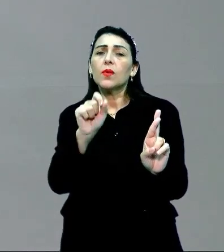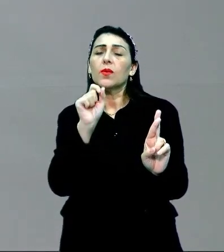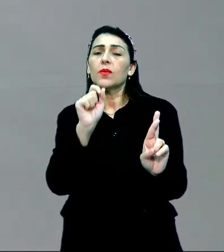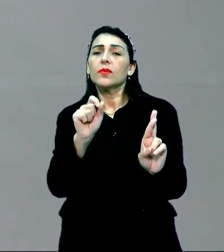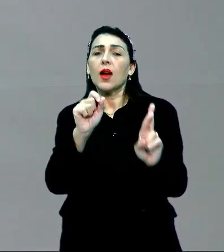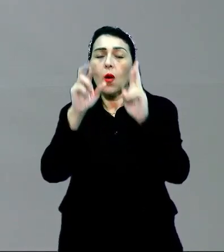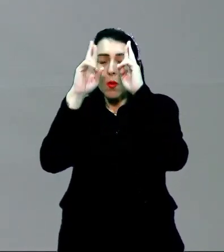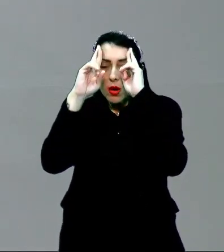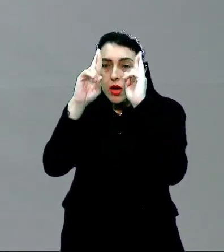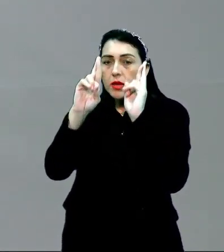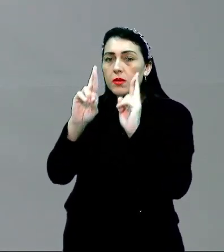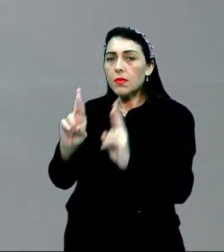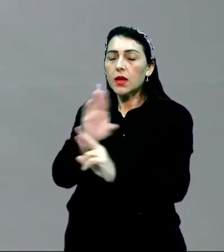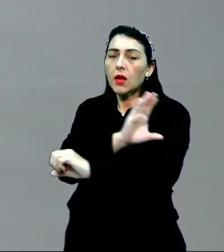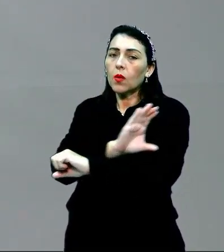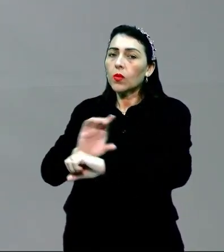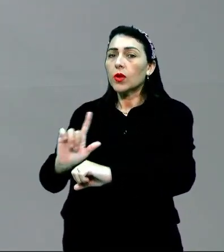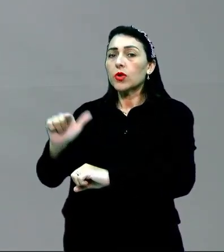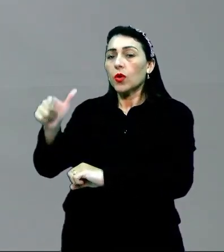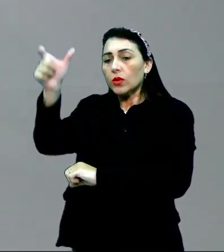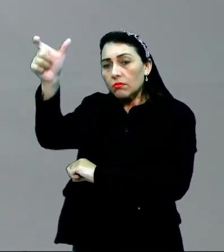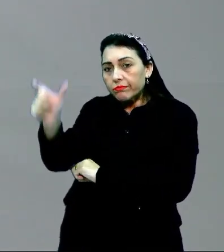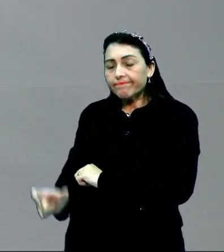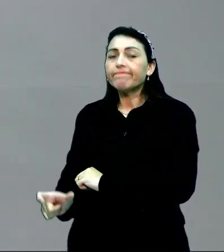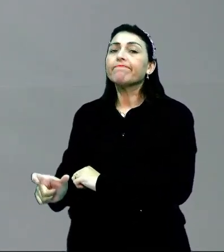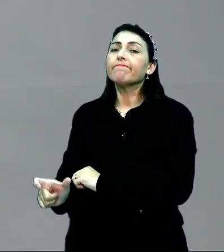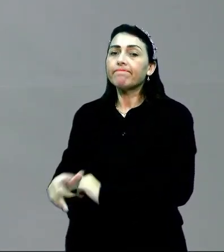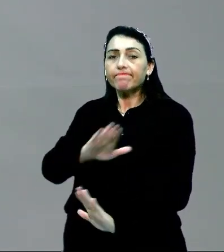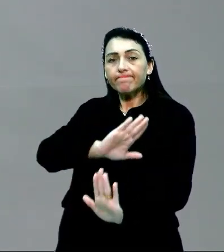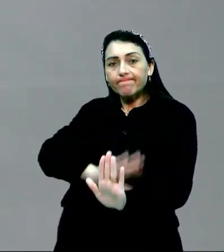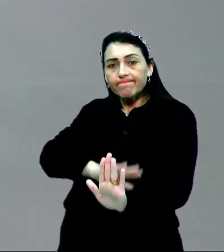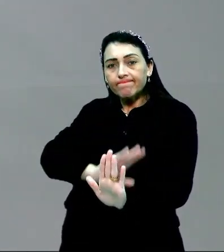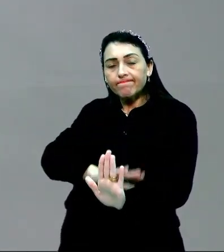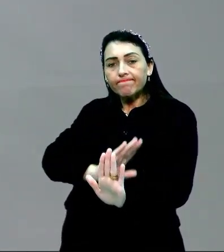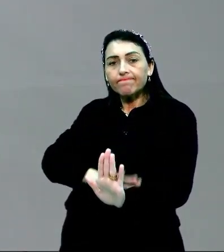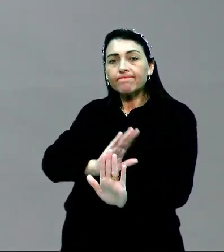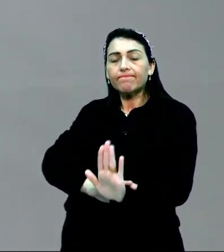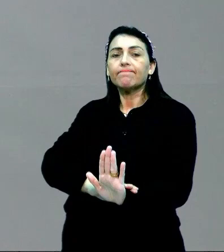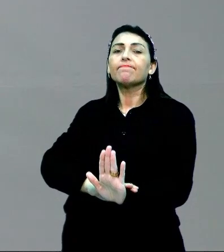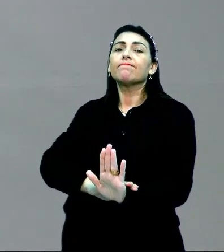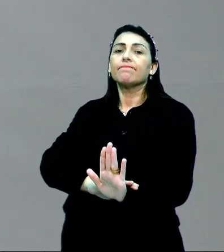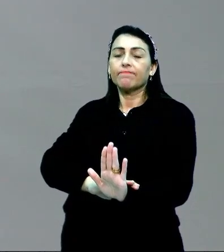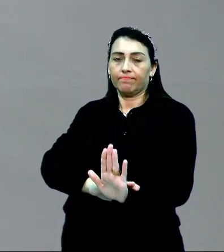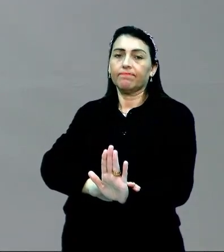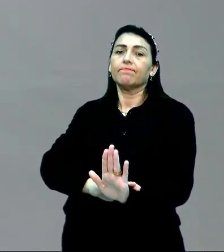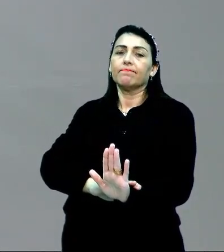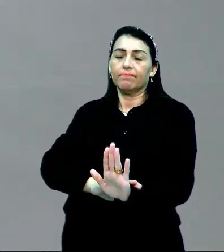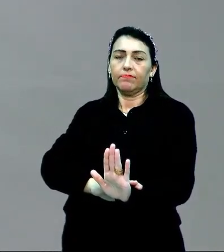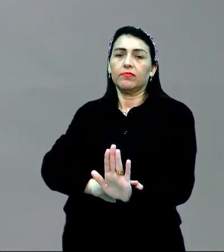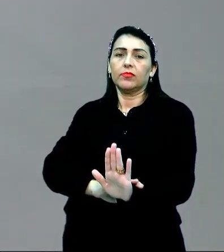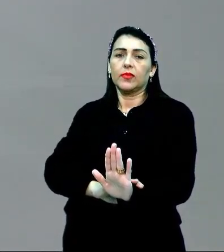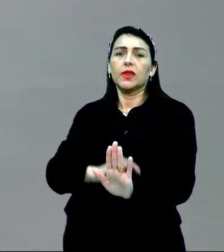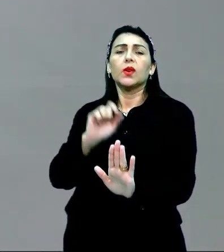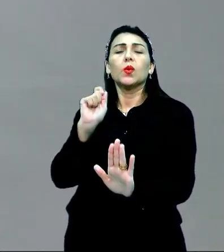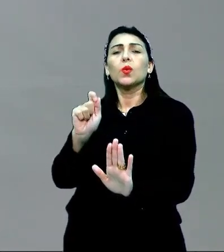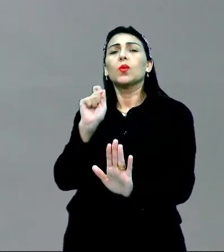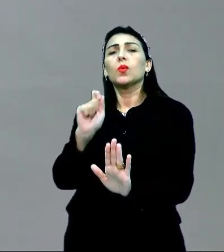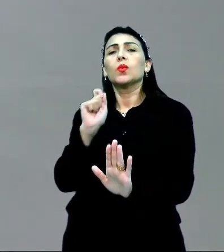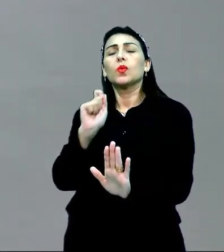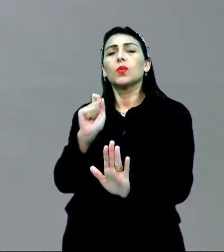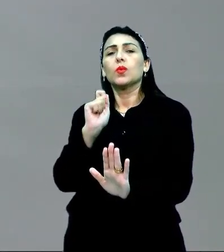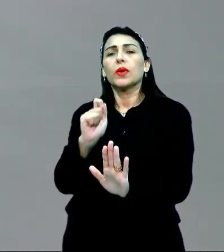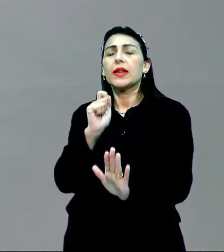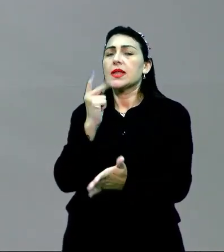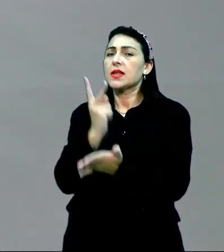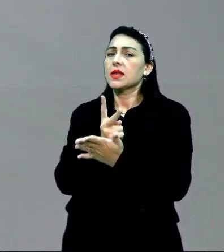ao respeito à cultura do próximo né a tolerância então a intolerância né Ela é muito questionada né